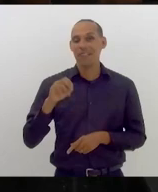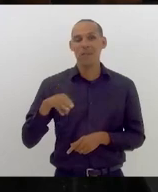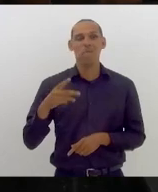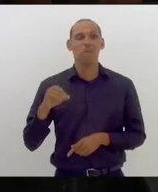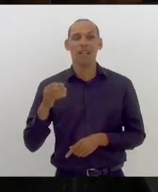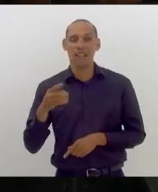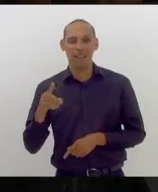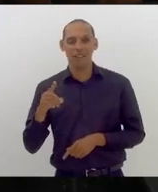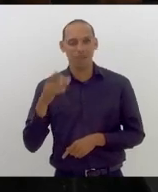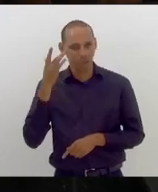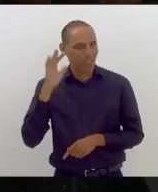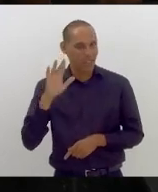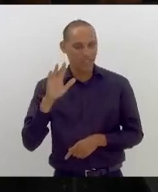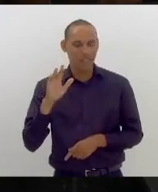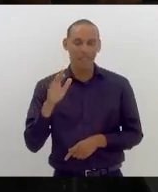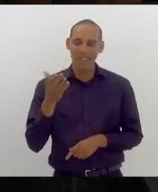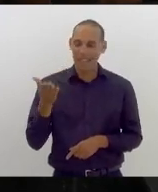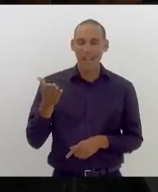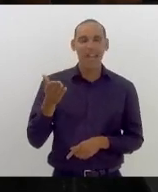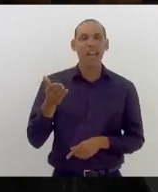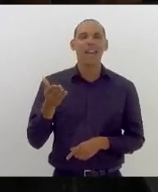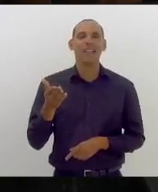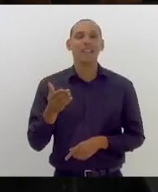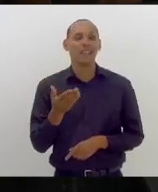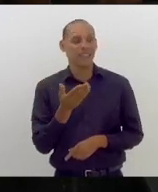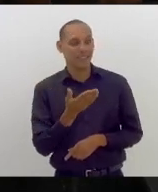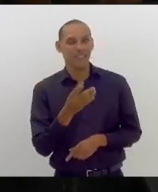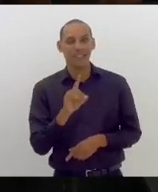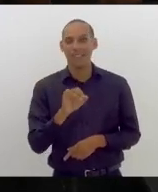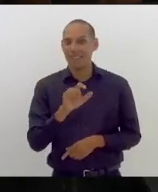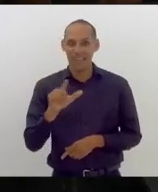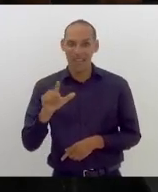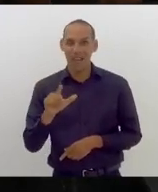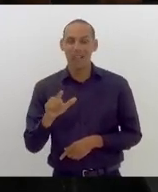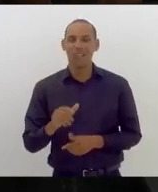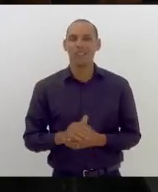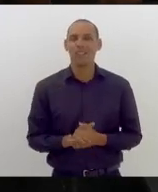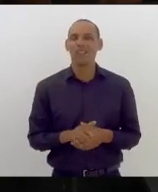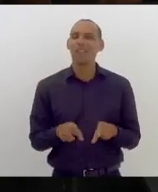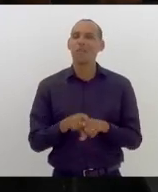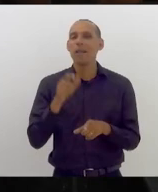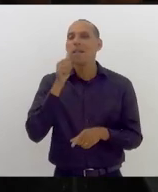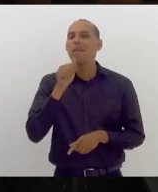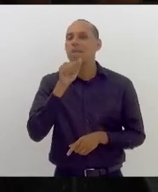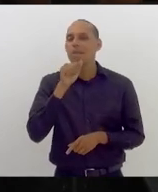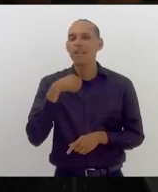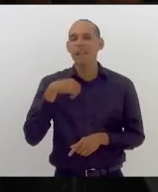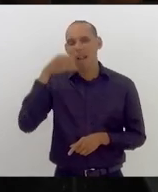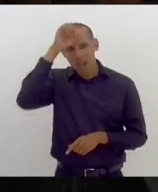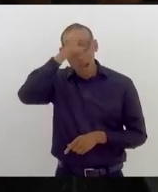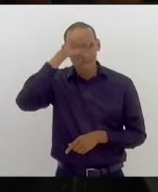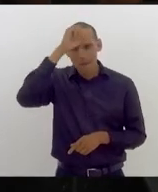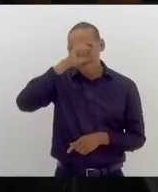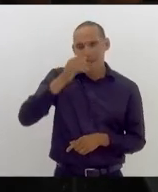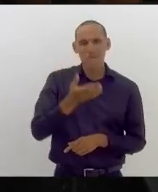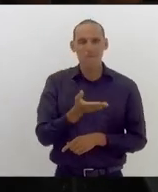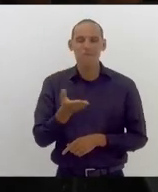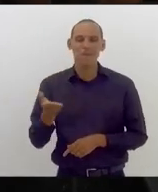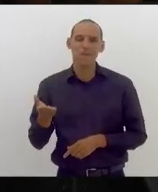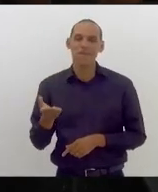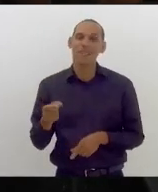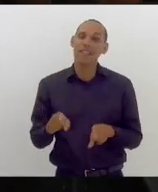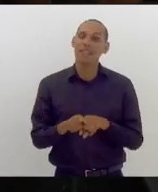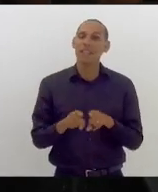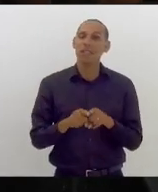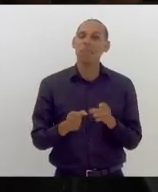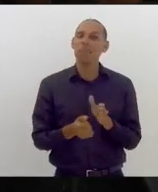sabem, com a minha irmã, com o Daniel, e com a minha mãe aprendi muito. Seja também, algumas